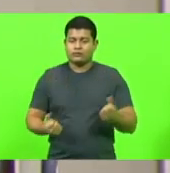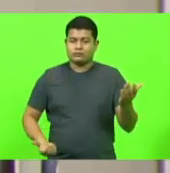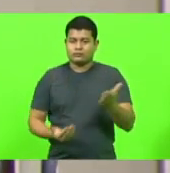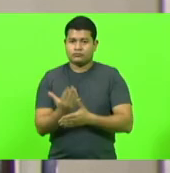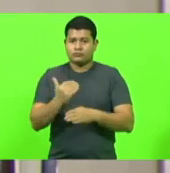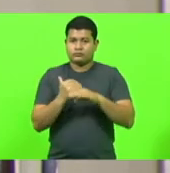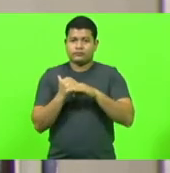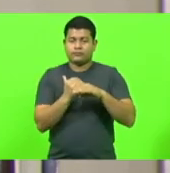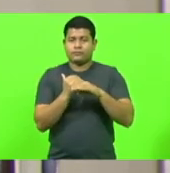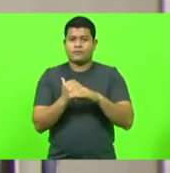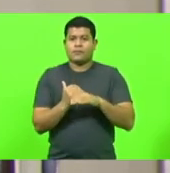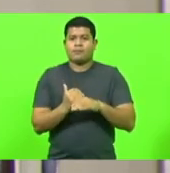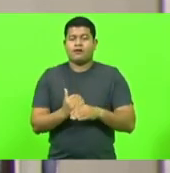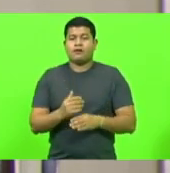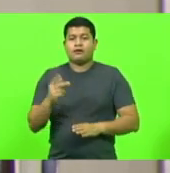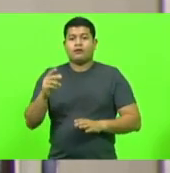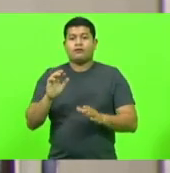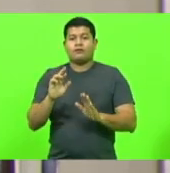redação final do projeto de lei